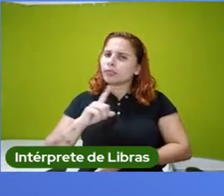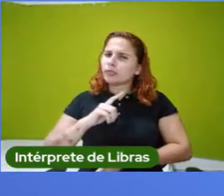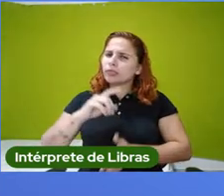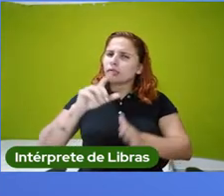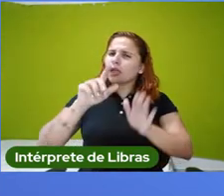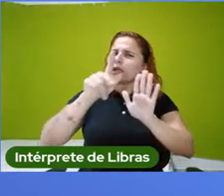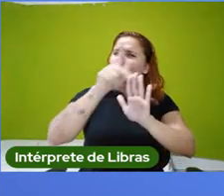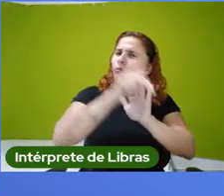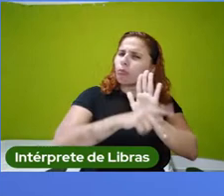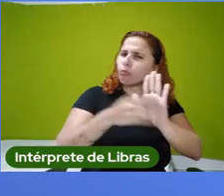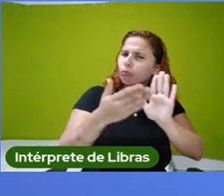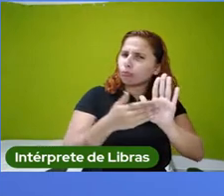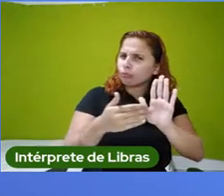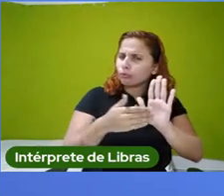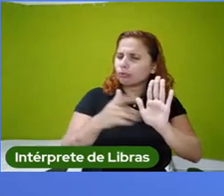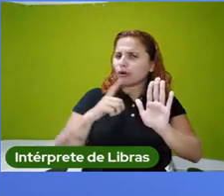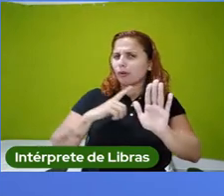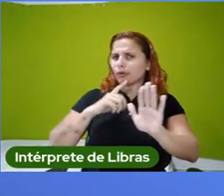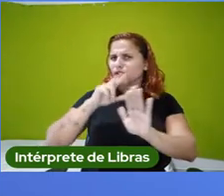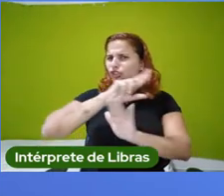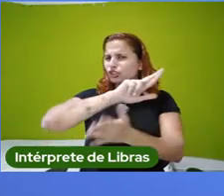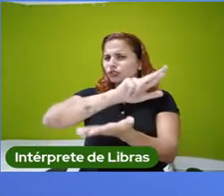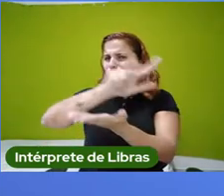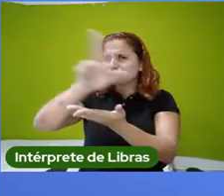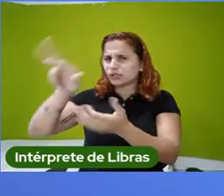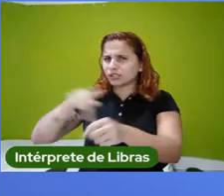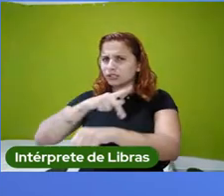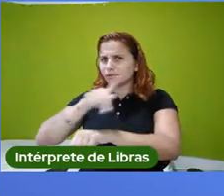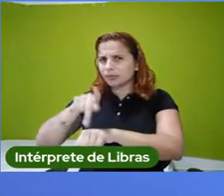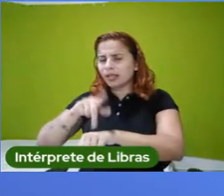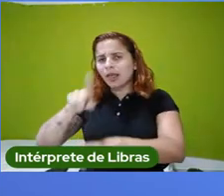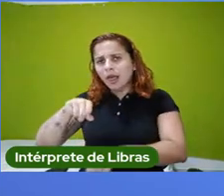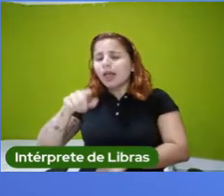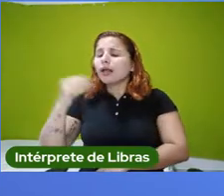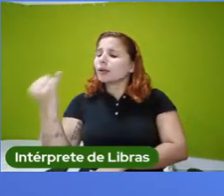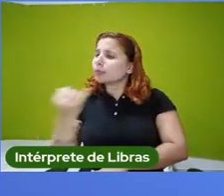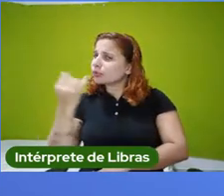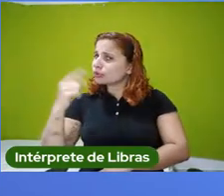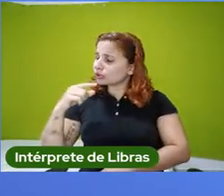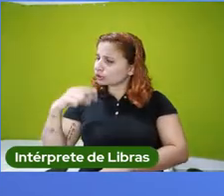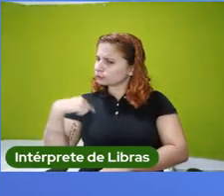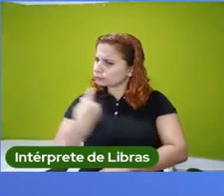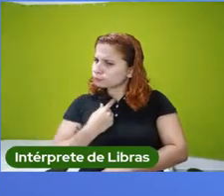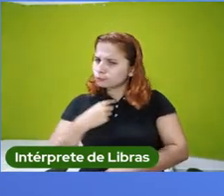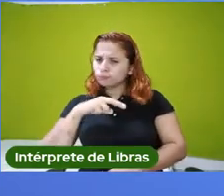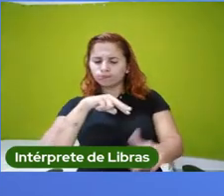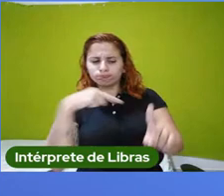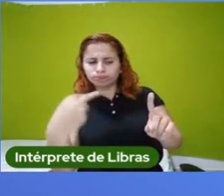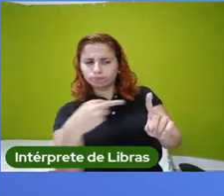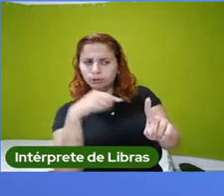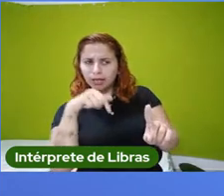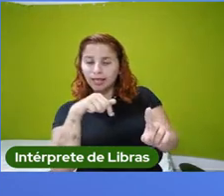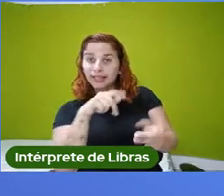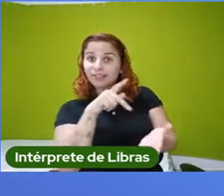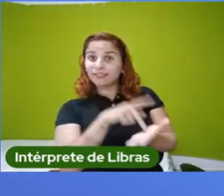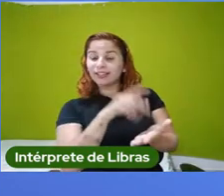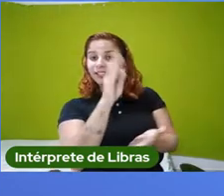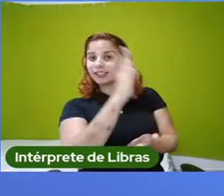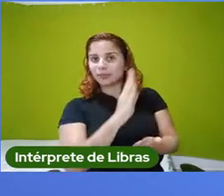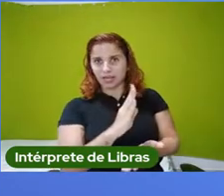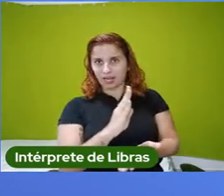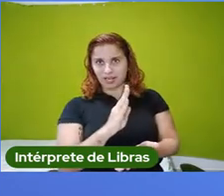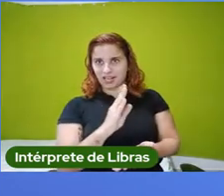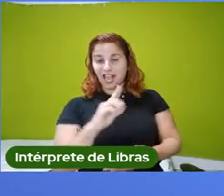em muitos países é algo que é muito importante. Se a gente olhar para a realidade brasileira, nós não temos isso, né? Nós não temos